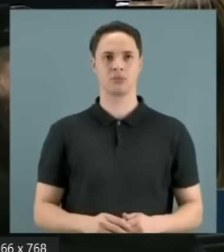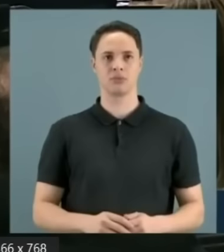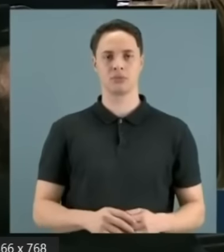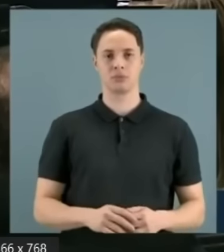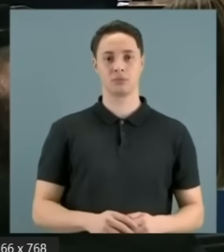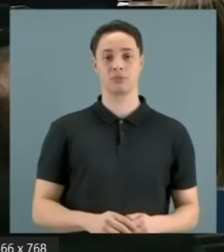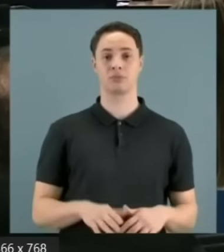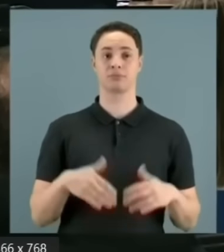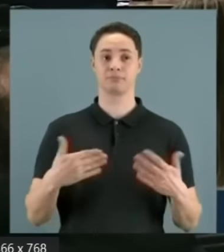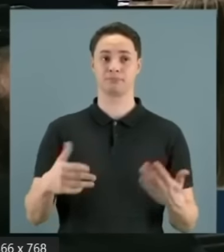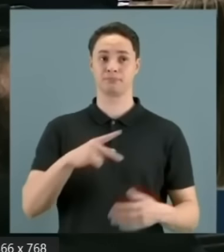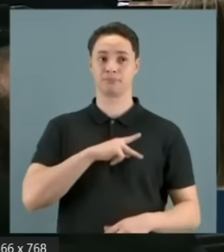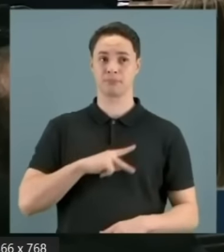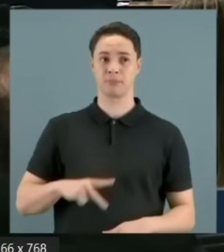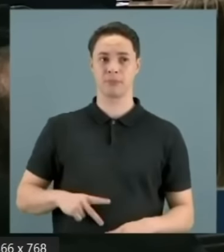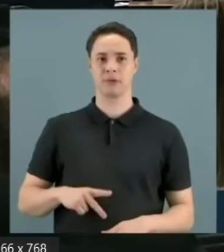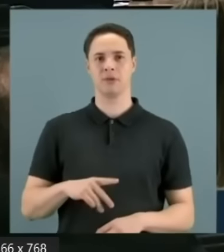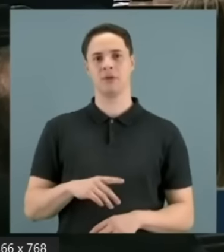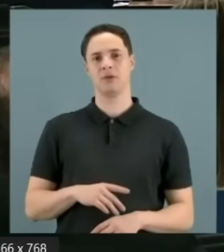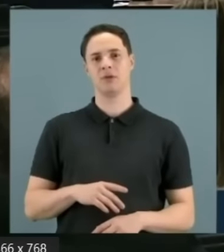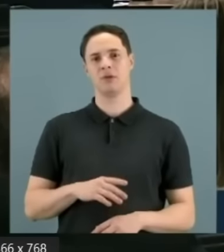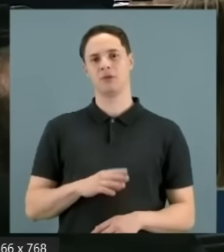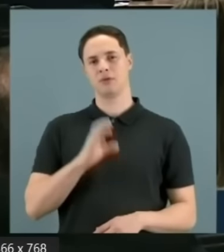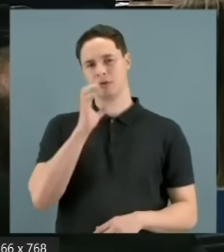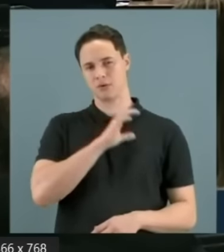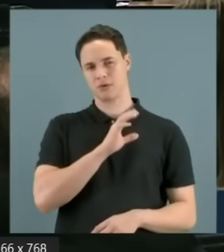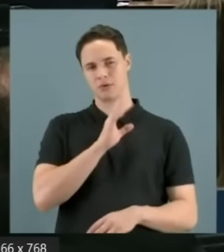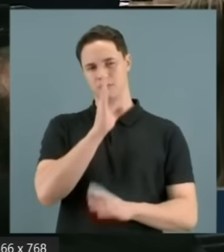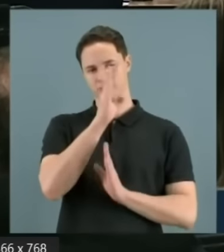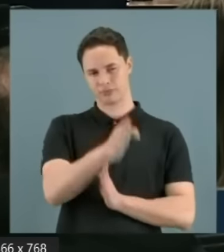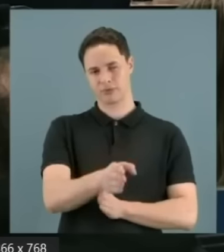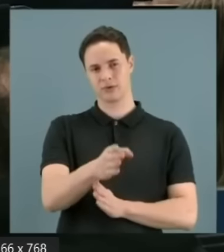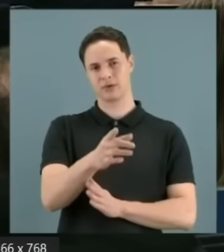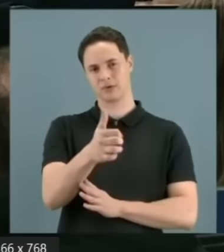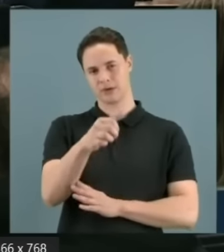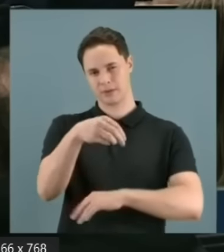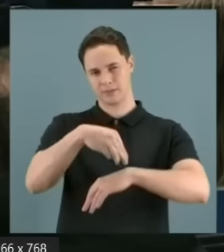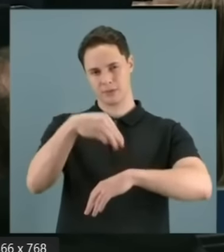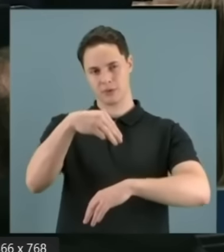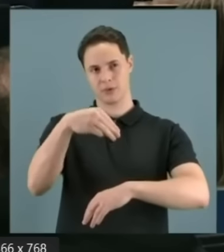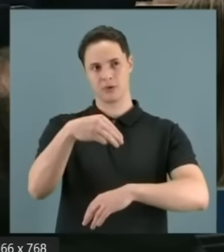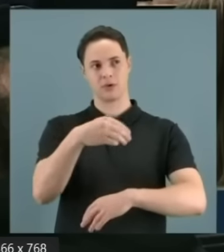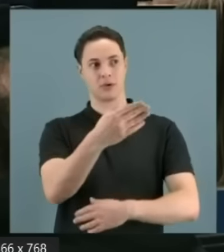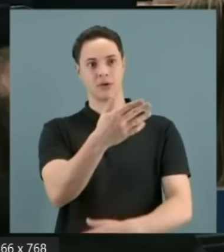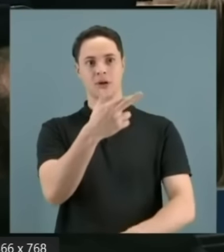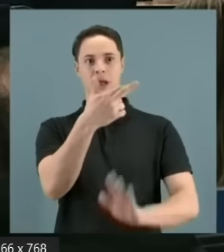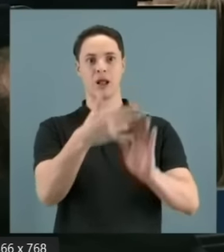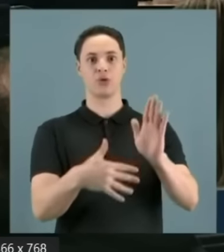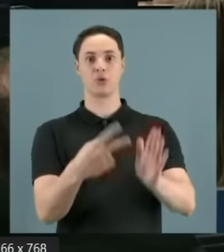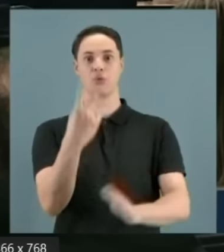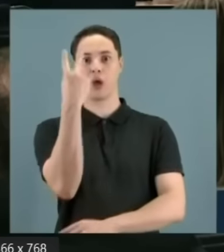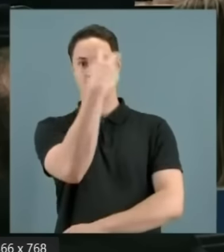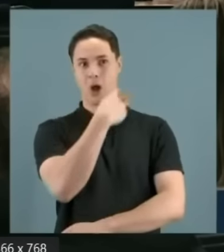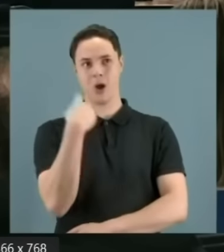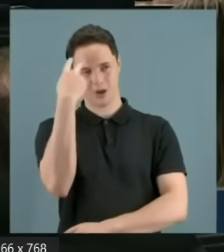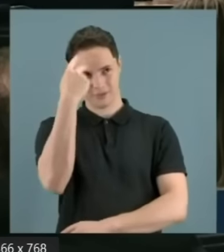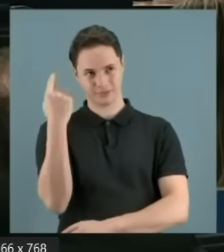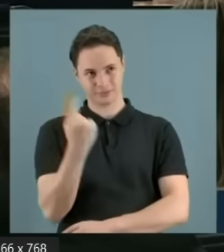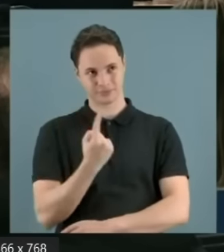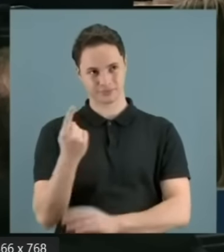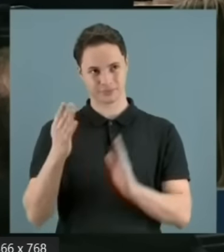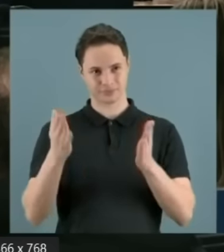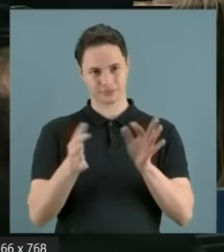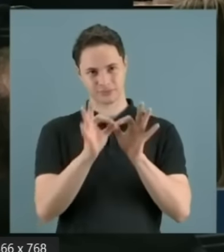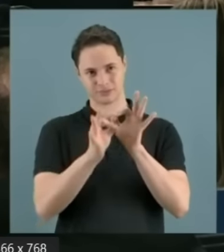Bom, senhor presidente, eu vou tentar ser objetivo, são só 10 minutos, é tanta coisa para falar, o relator teve 2 horas e meia, já esgotou aí uma